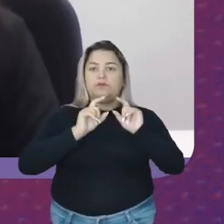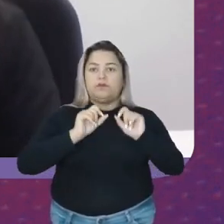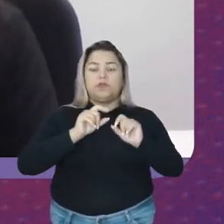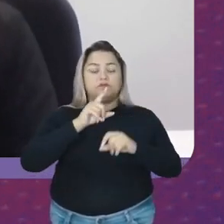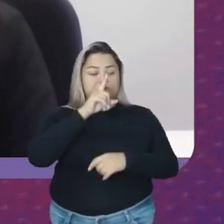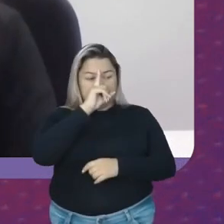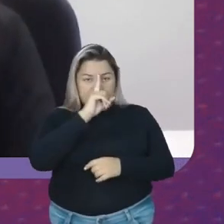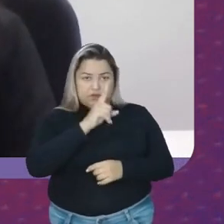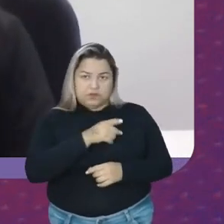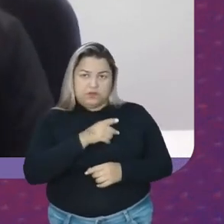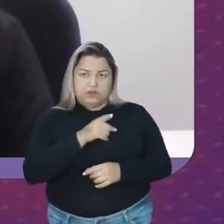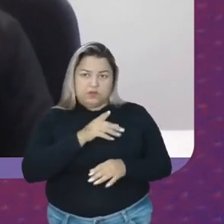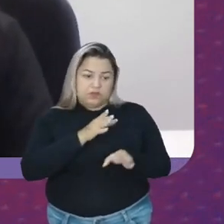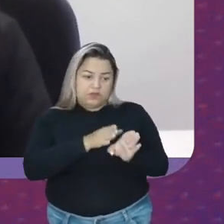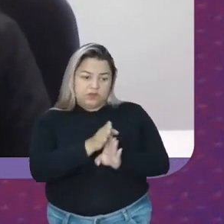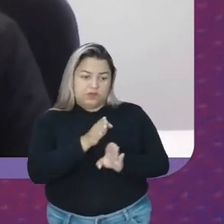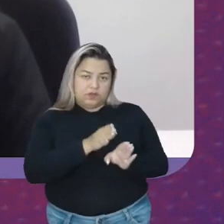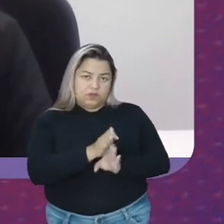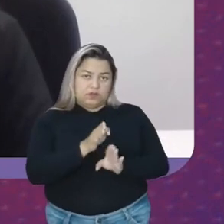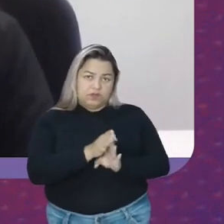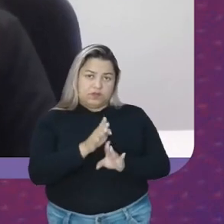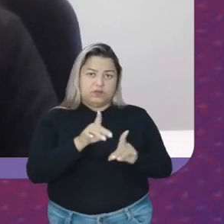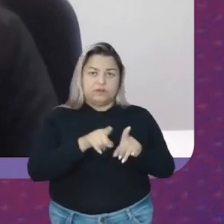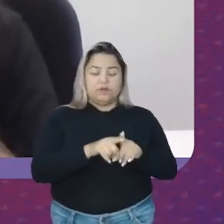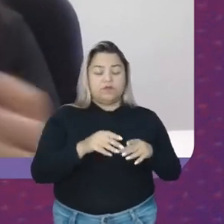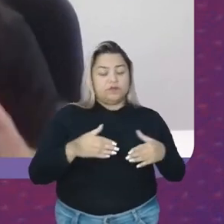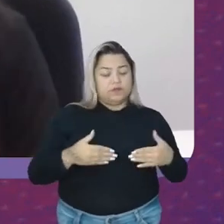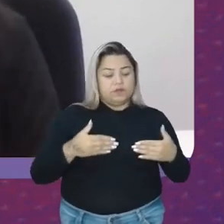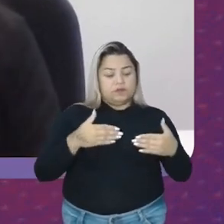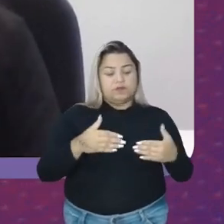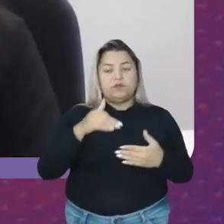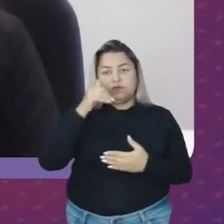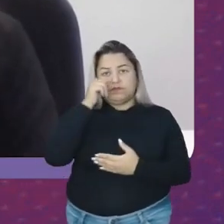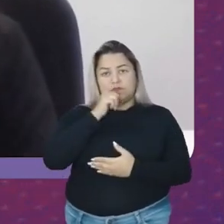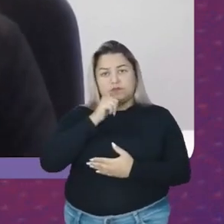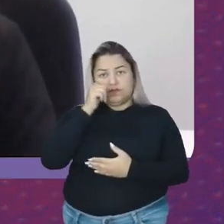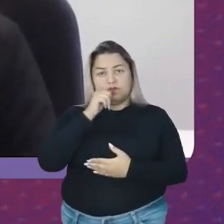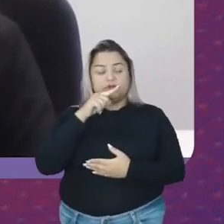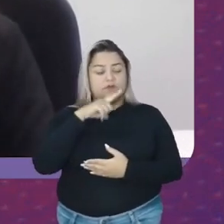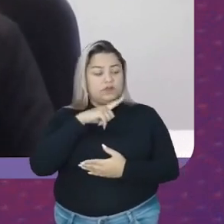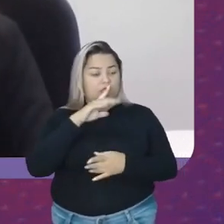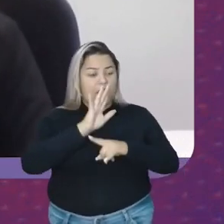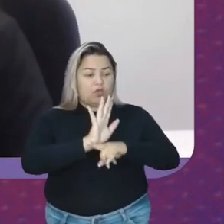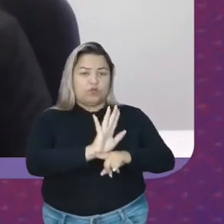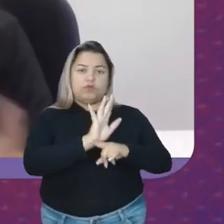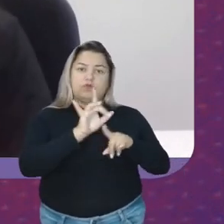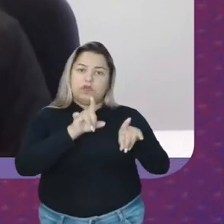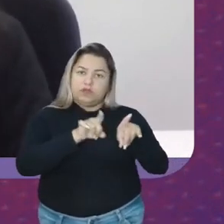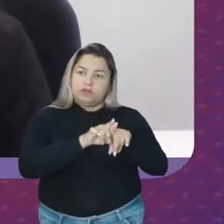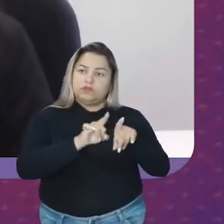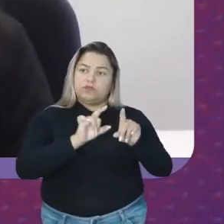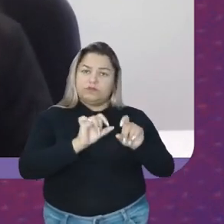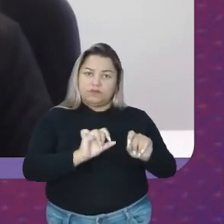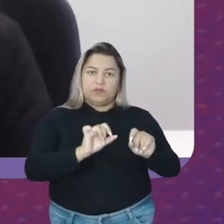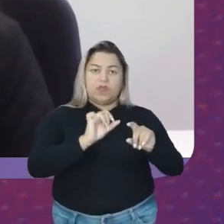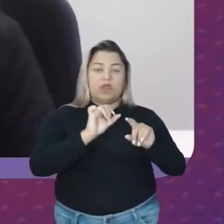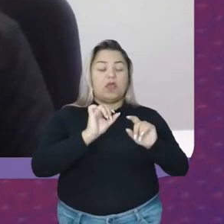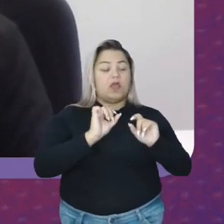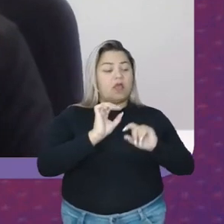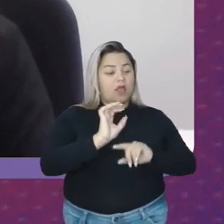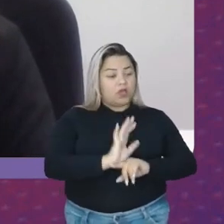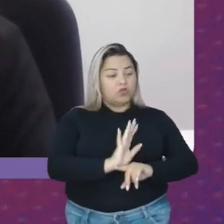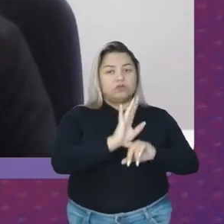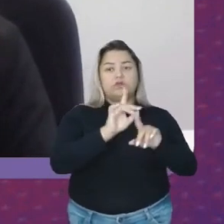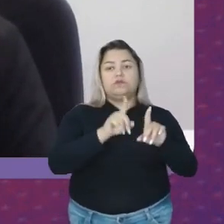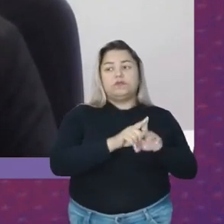comandam, e para o Ministério das Mulheres, né? Como é que isso tem ajudado ou contribuído